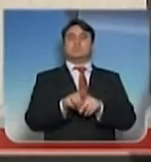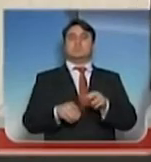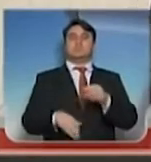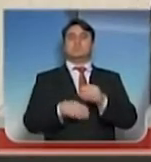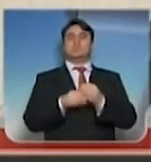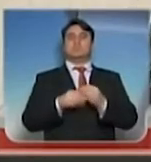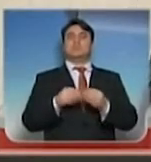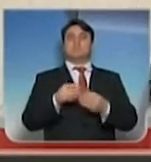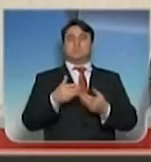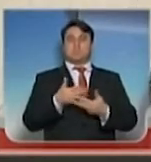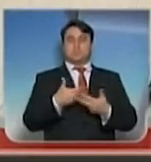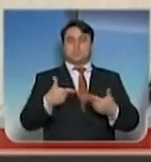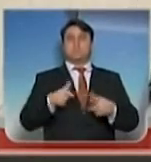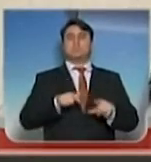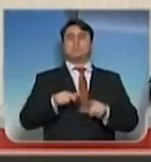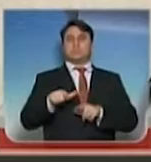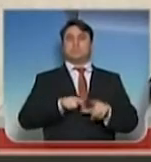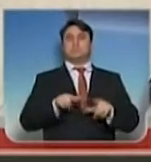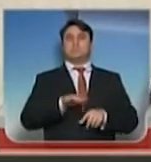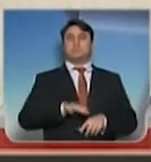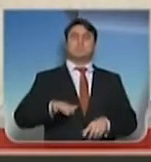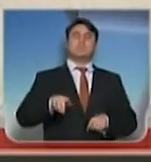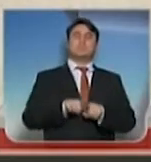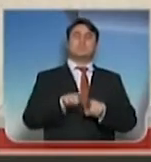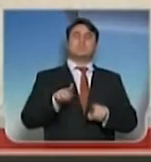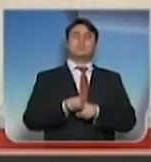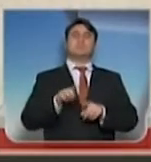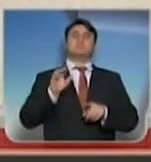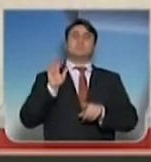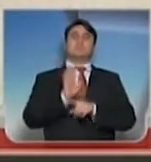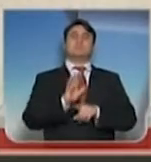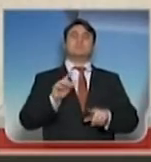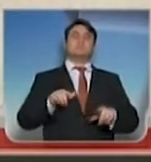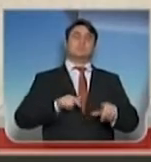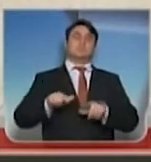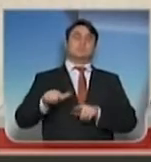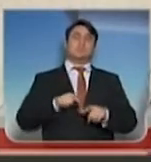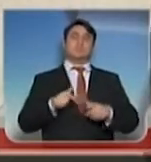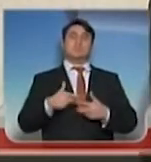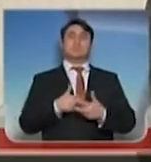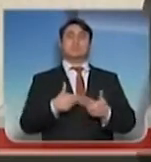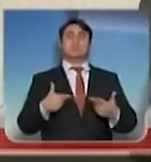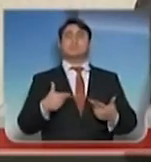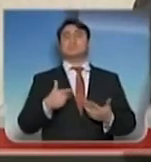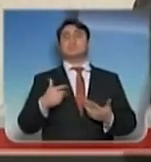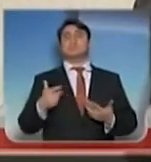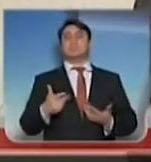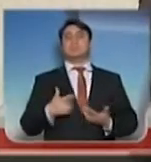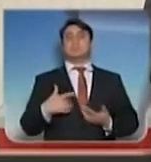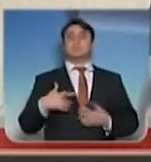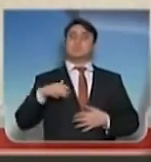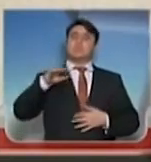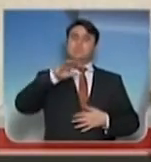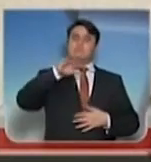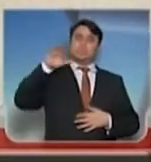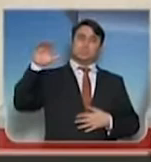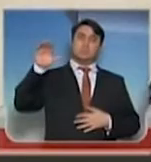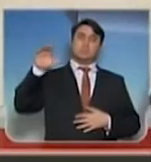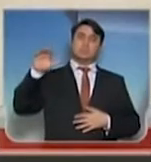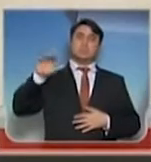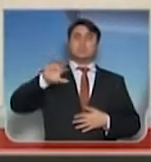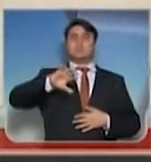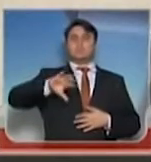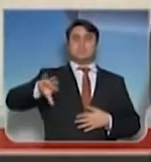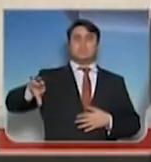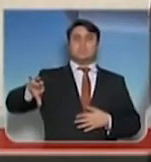os agentes operacionais e os Agentes de serviço agenda ela